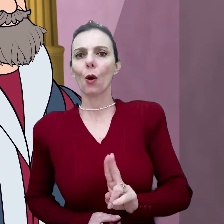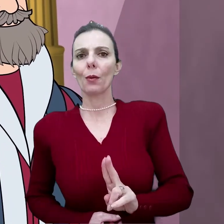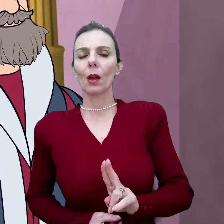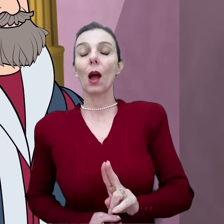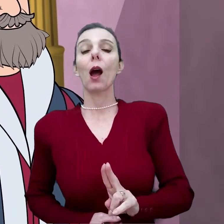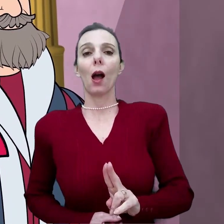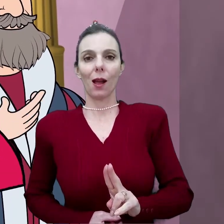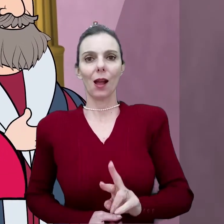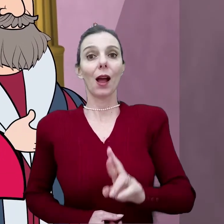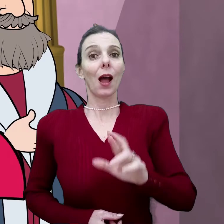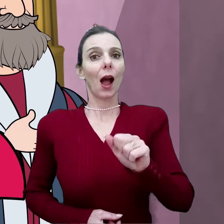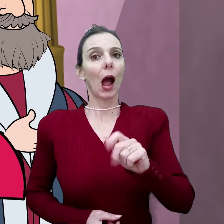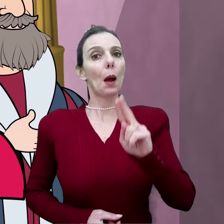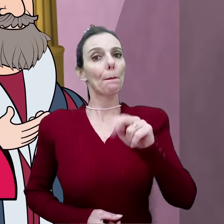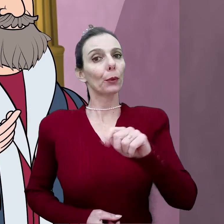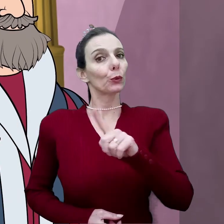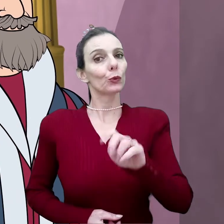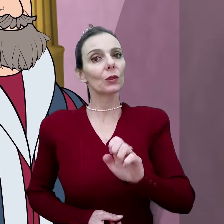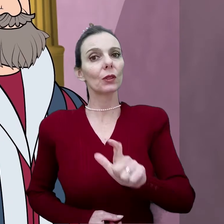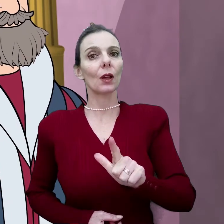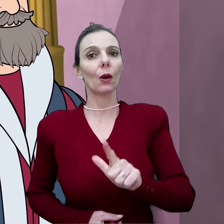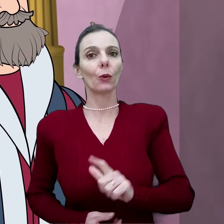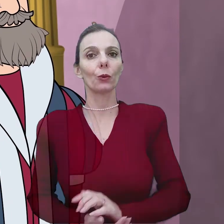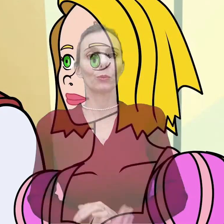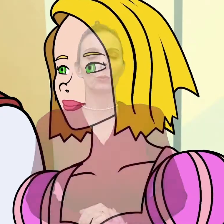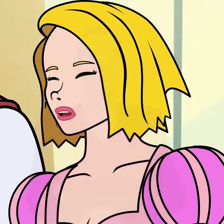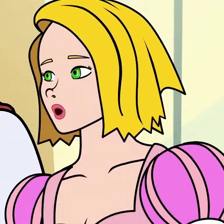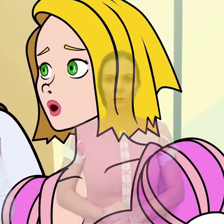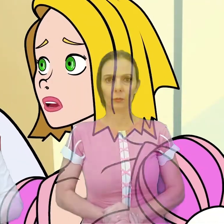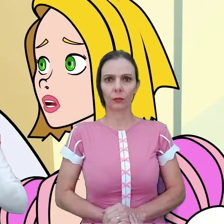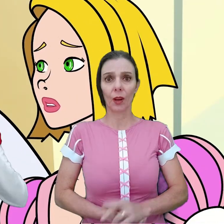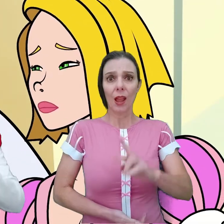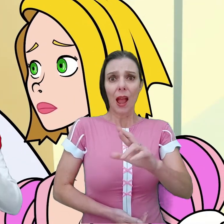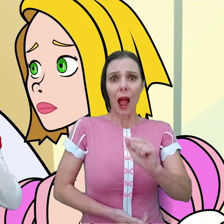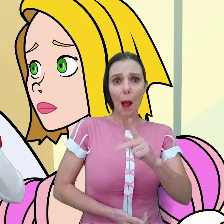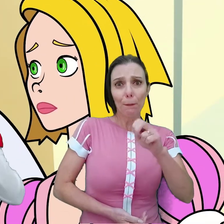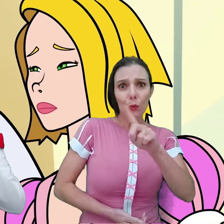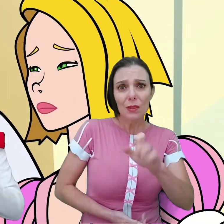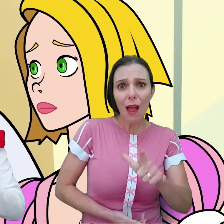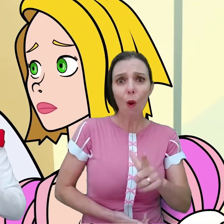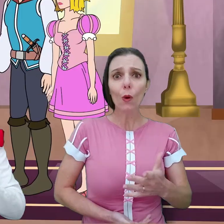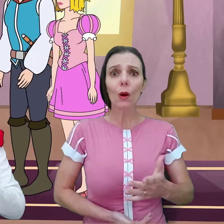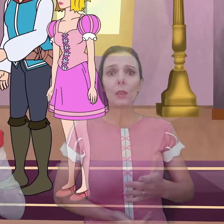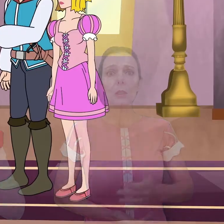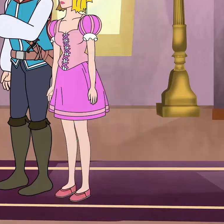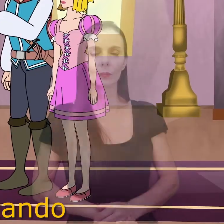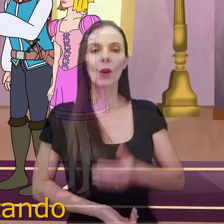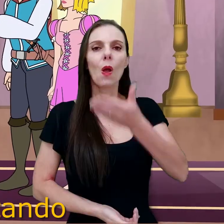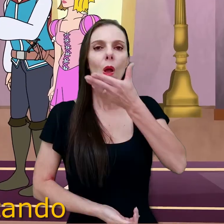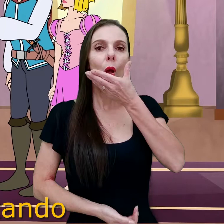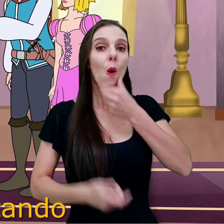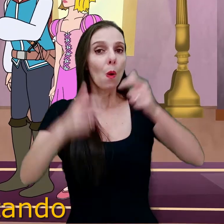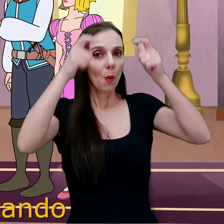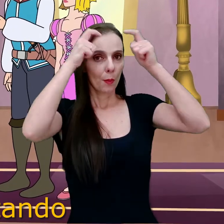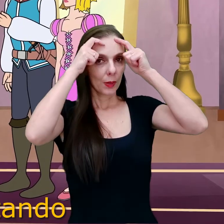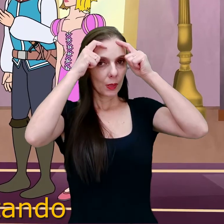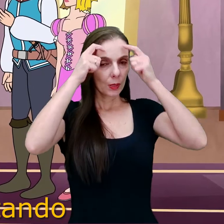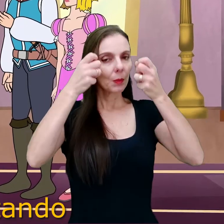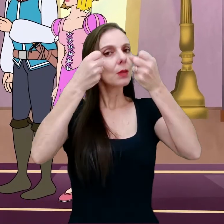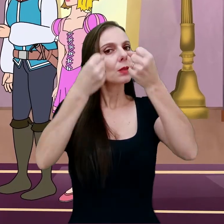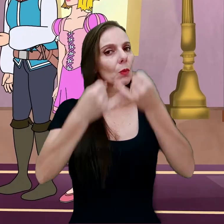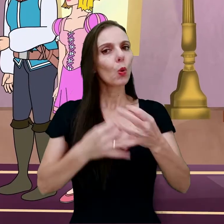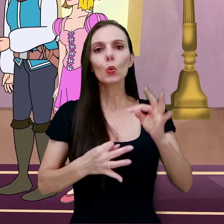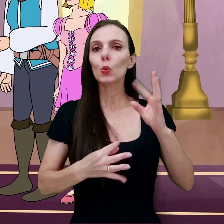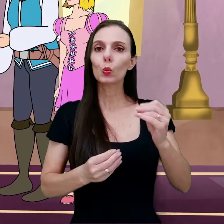nome. Assim, Rapunzel. Rapunzel? O príncipe começou